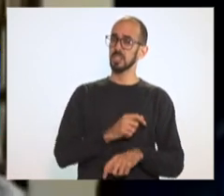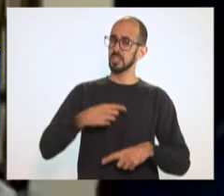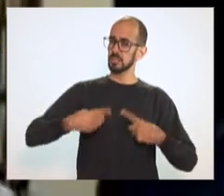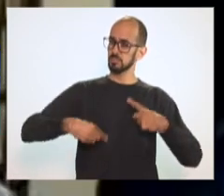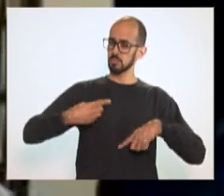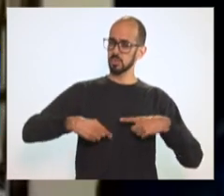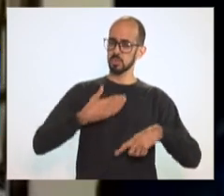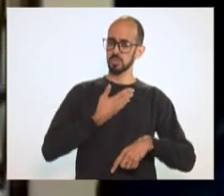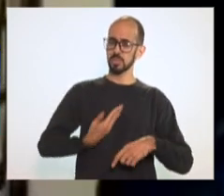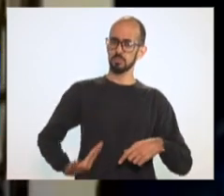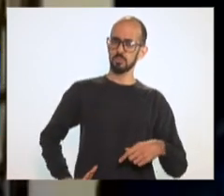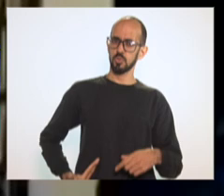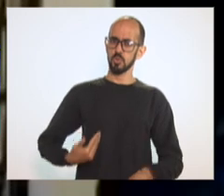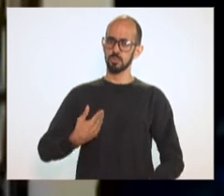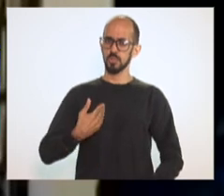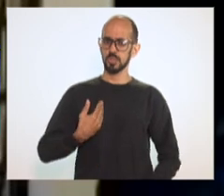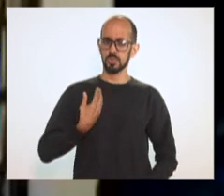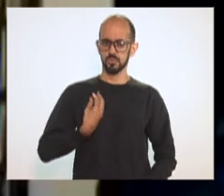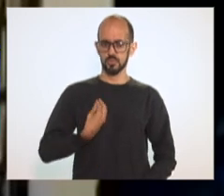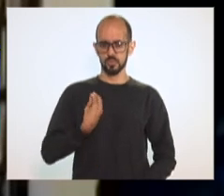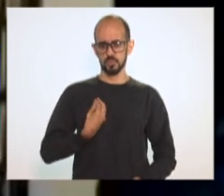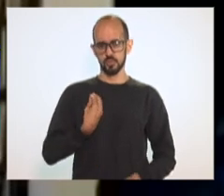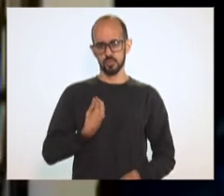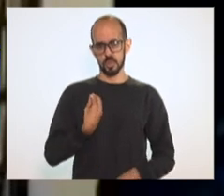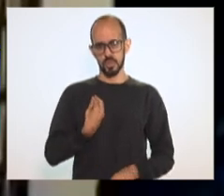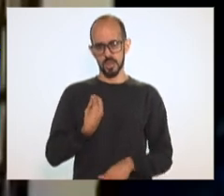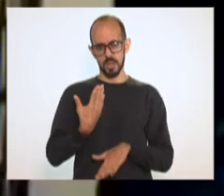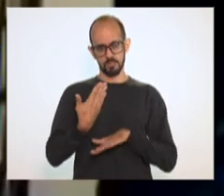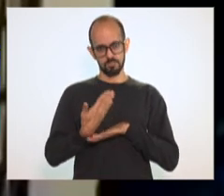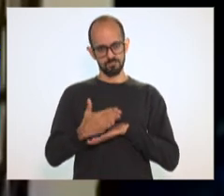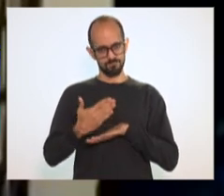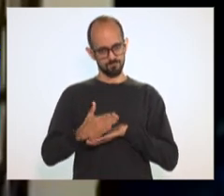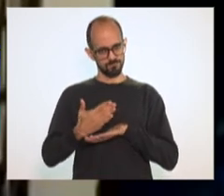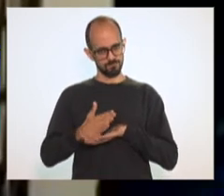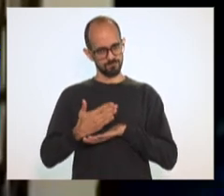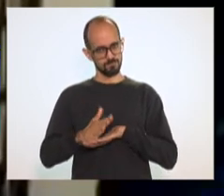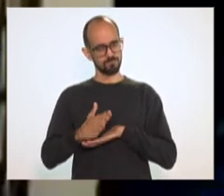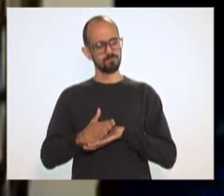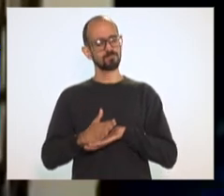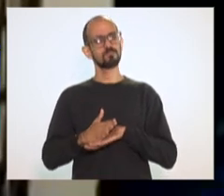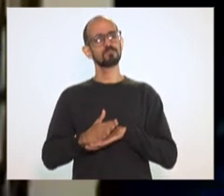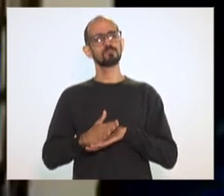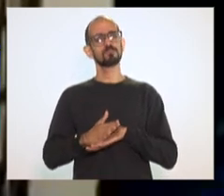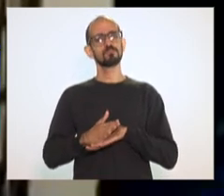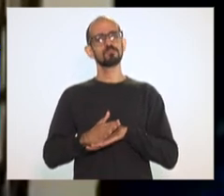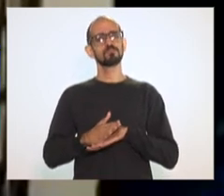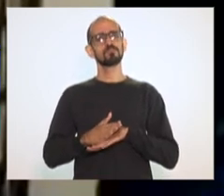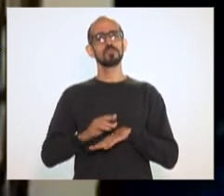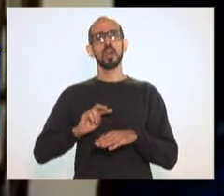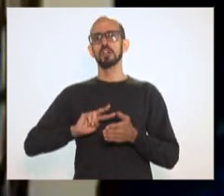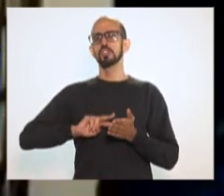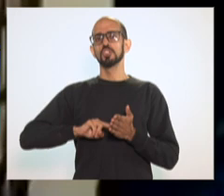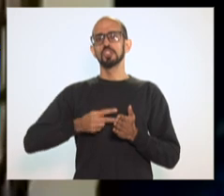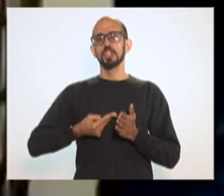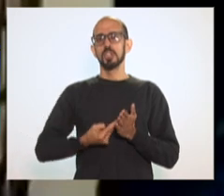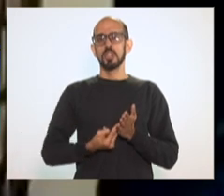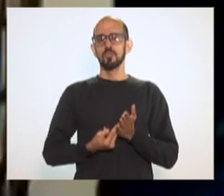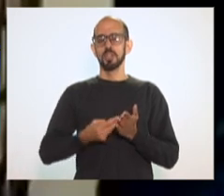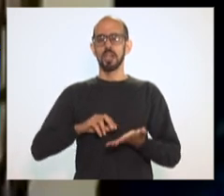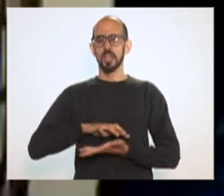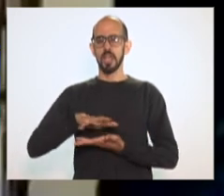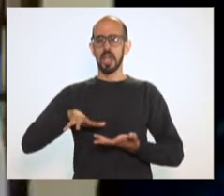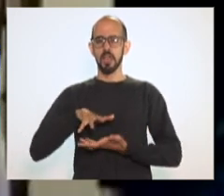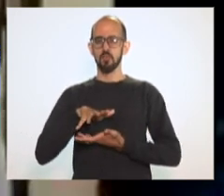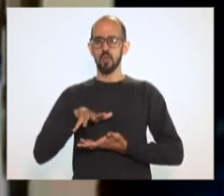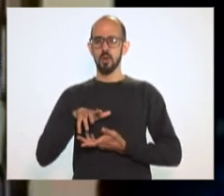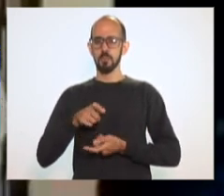públicas a serem colocadas em prática quer dizer a reforma administrativa ela é